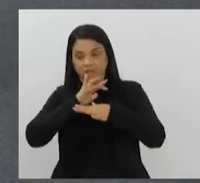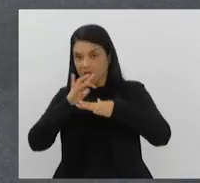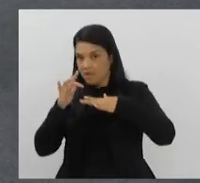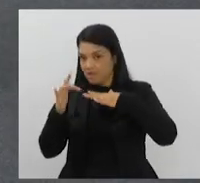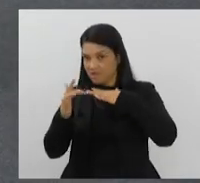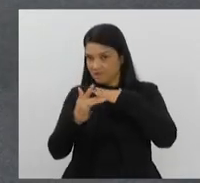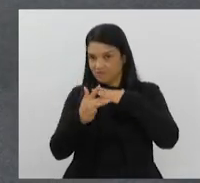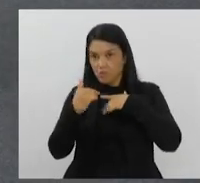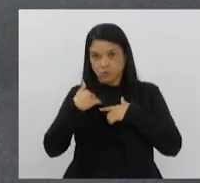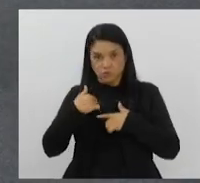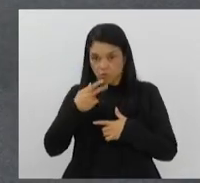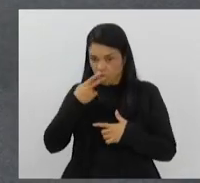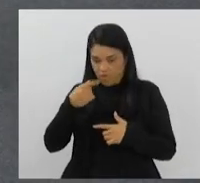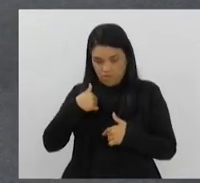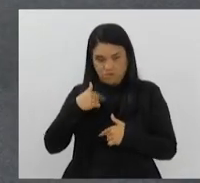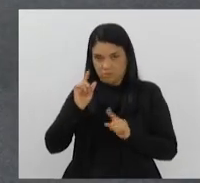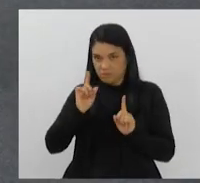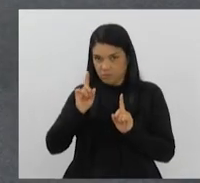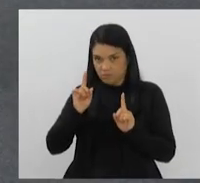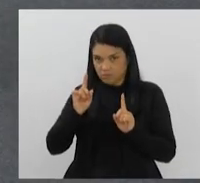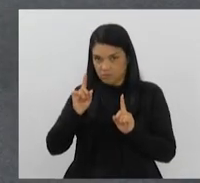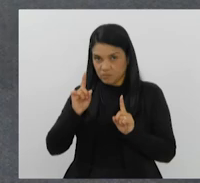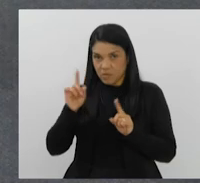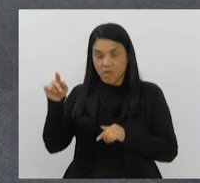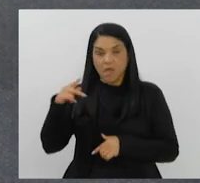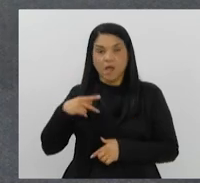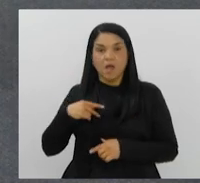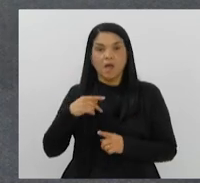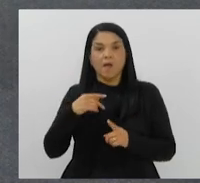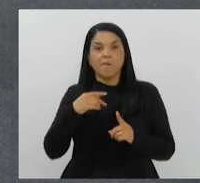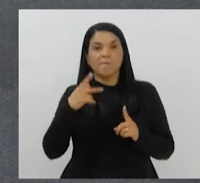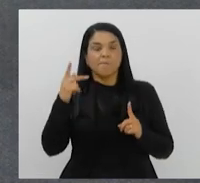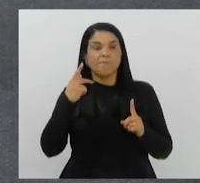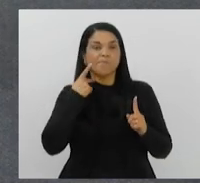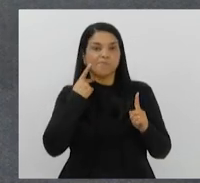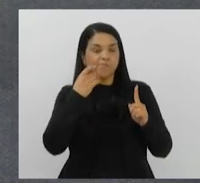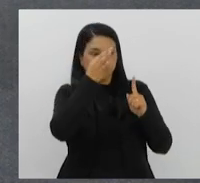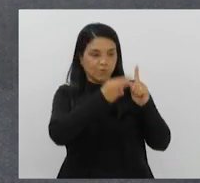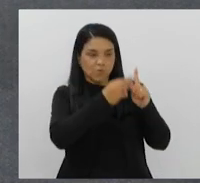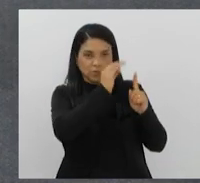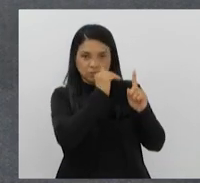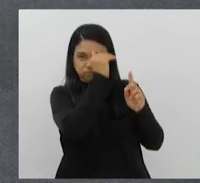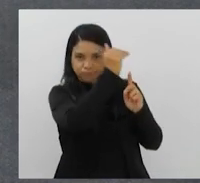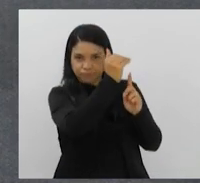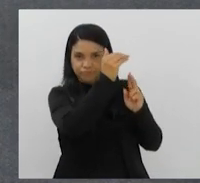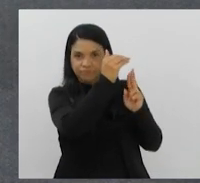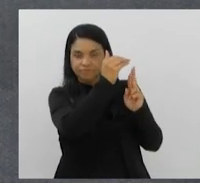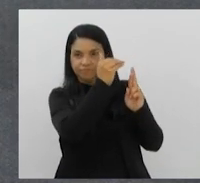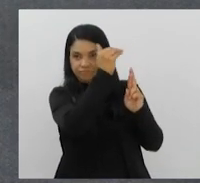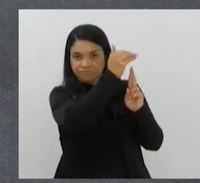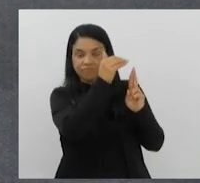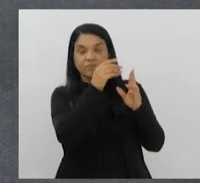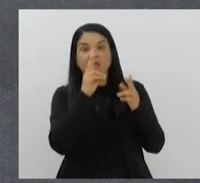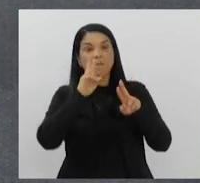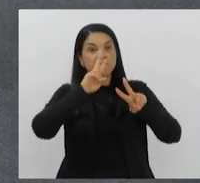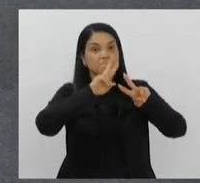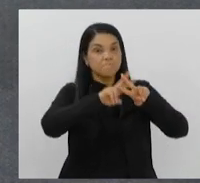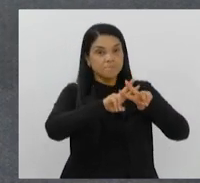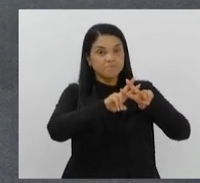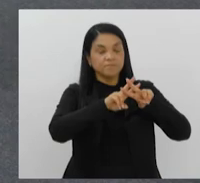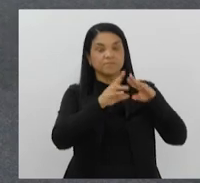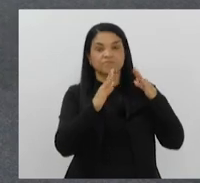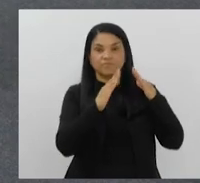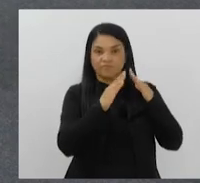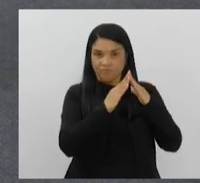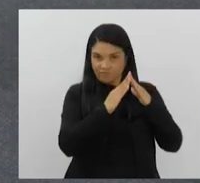aqui não sou eu que estou falando, não, deputado Alan. Isso aqui é a promotoria, junto com o GAECO, que através de uma operação, né, de prisão aos endereços